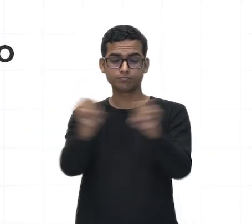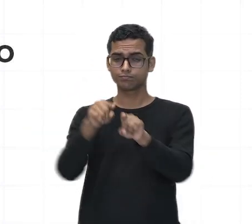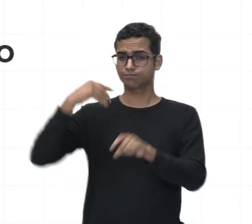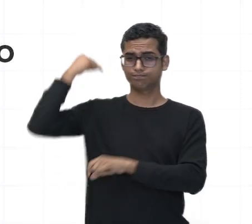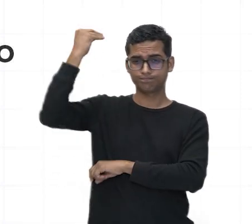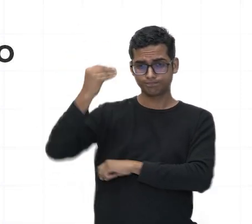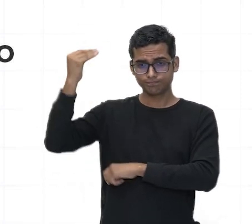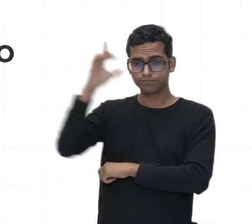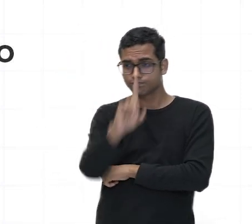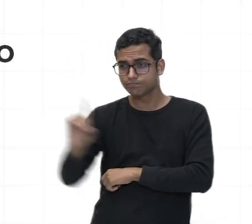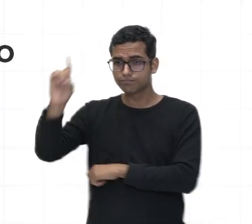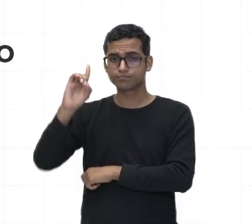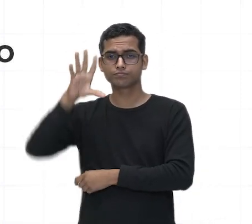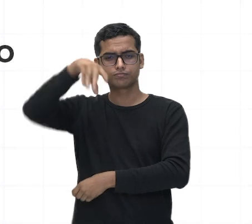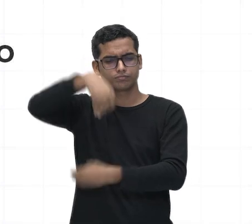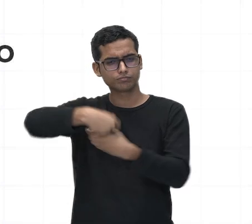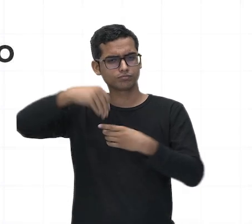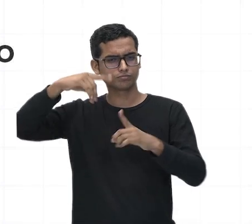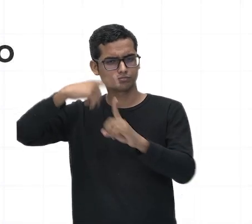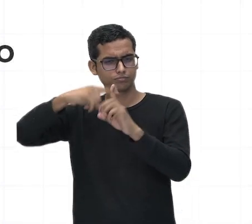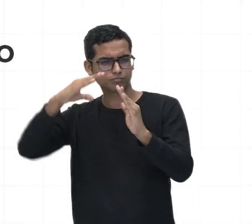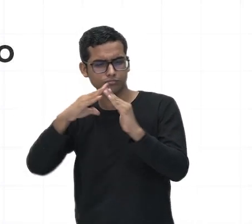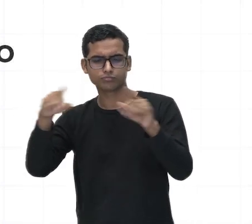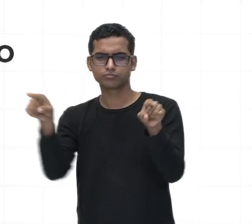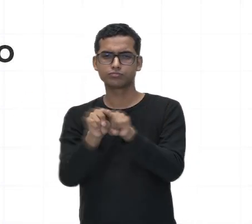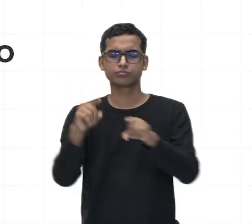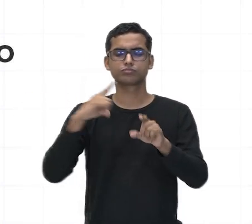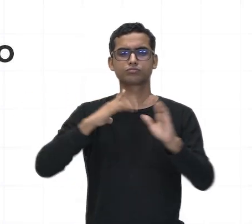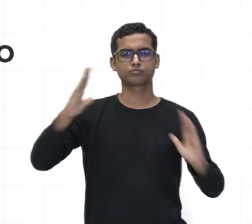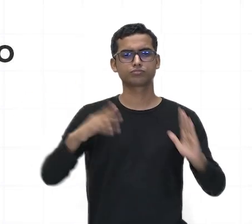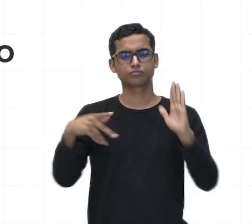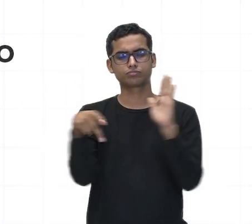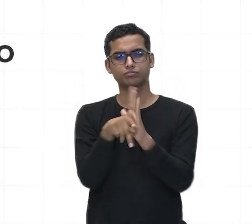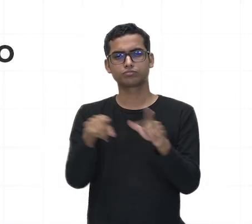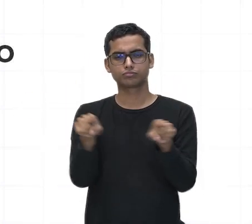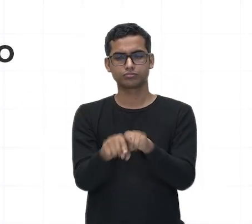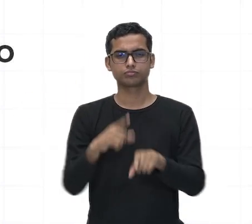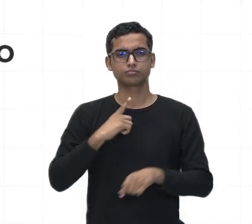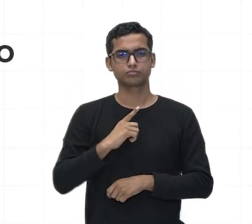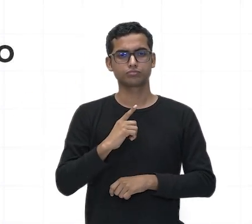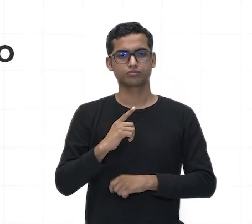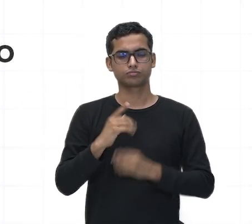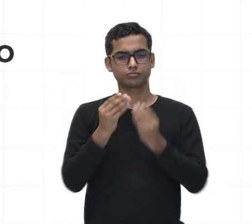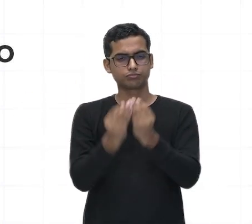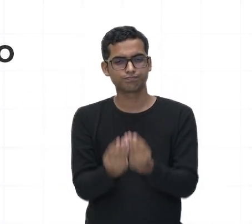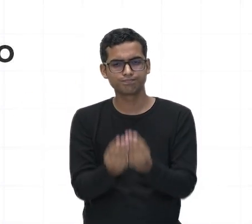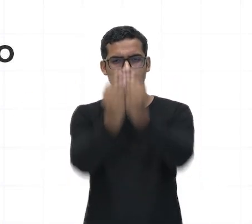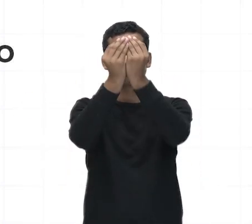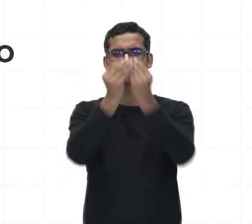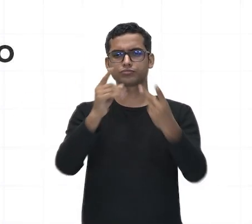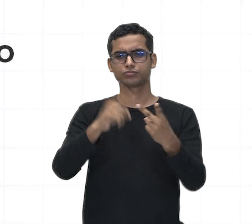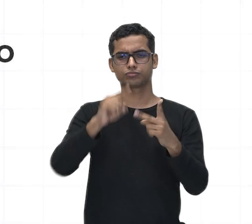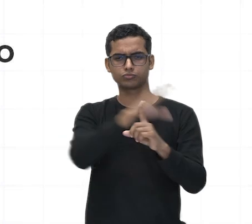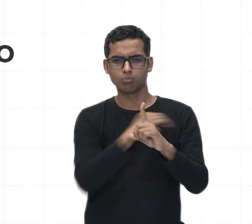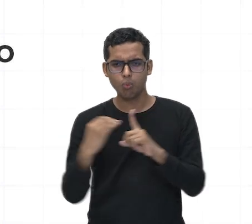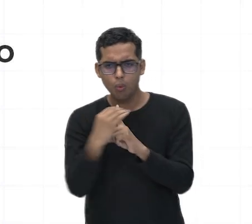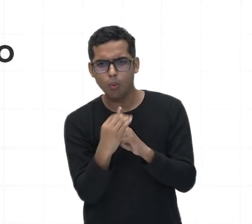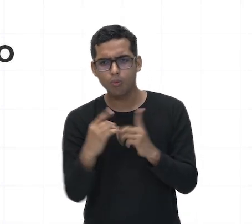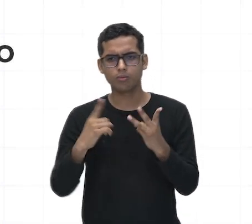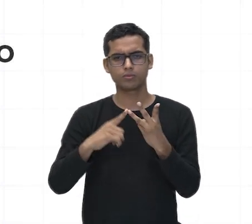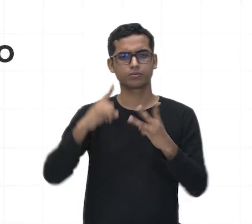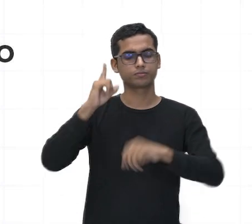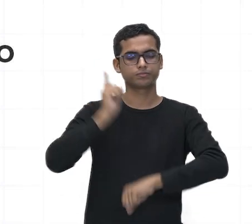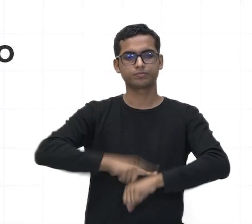de Deus na nossa igreja, durante a missa, durante o culto, durante o momento de oração. A